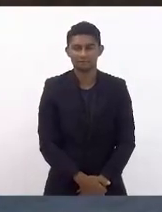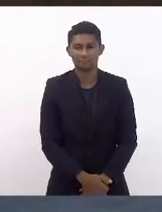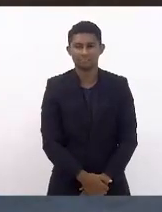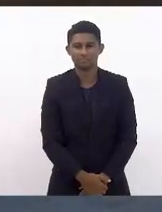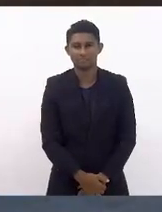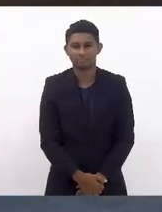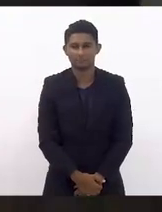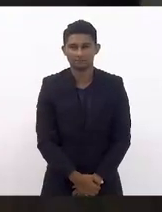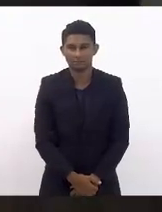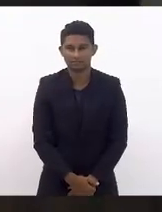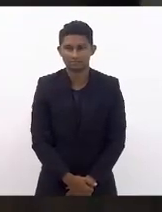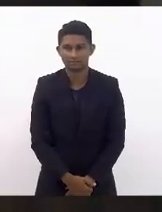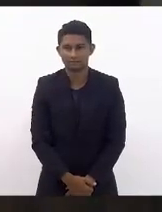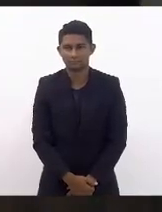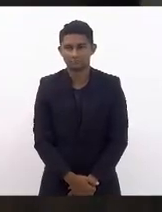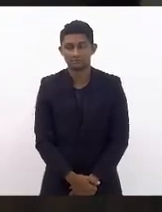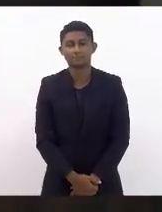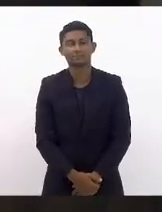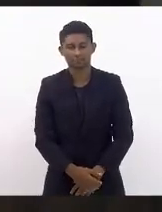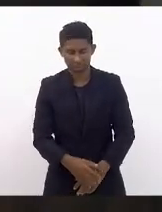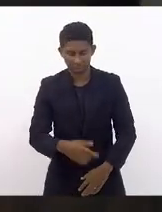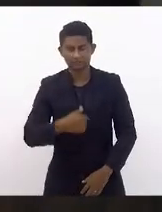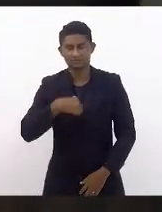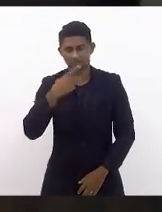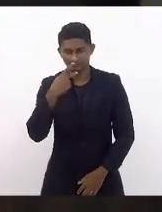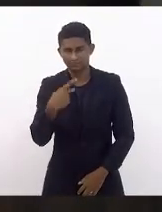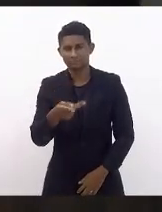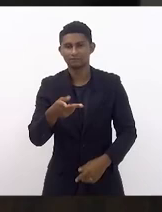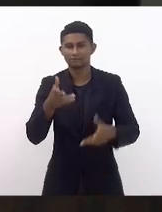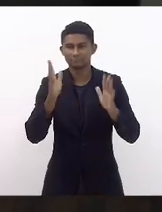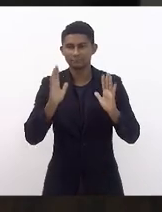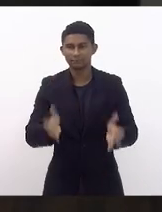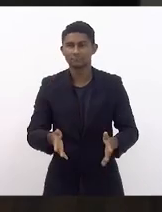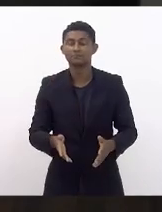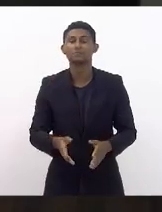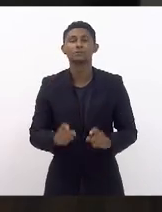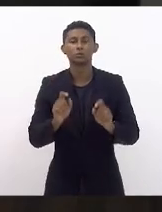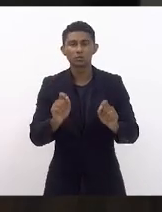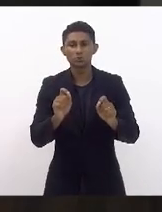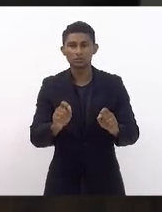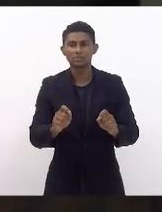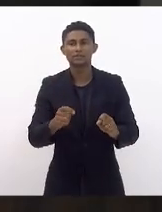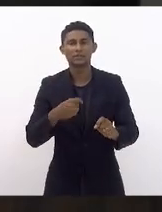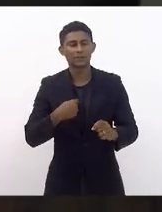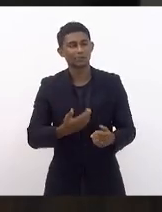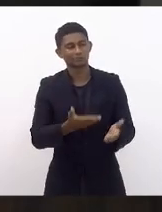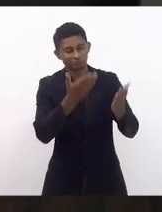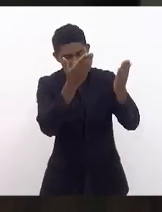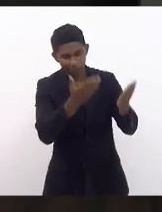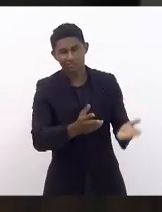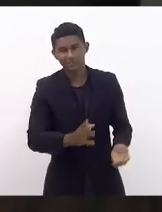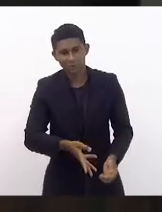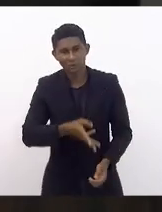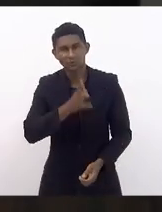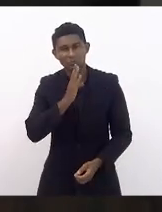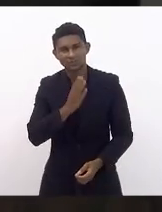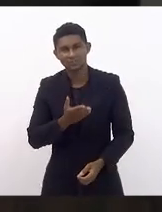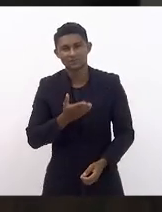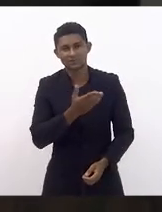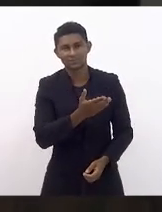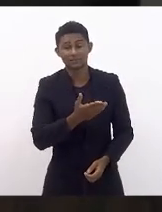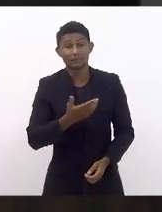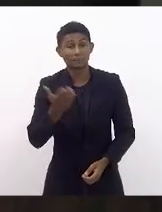E como eu disse e repito, eu tive a honra de conhecer o doutor Mário Vaz,